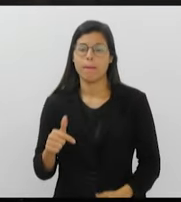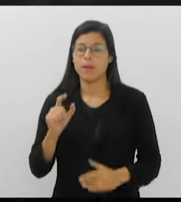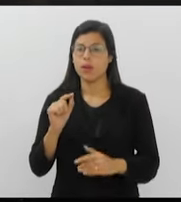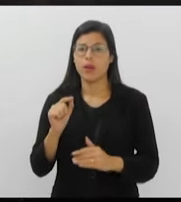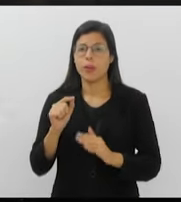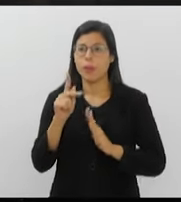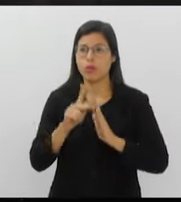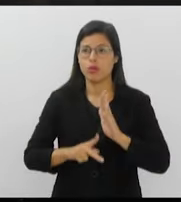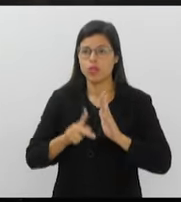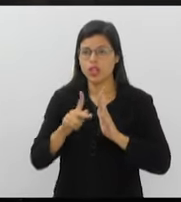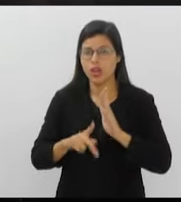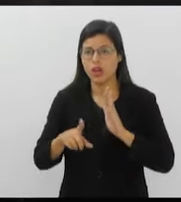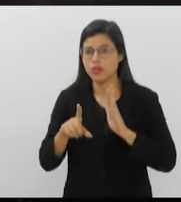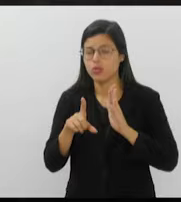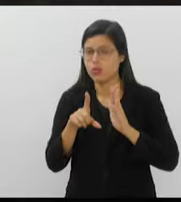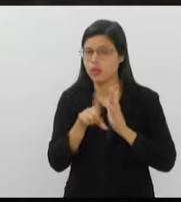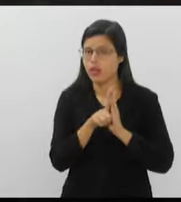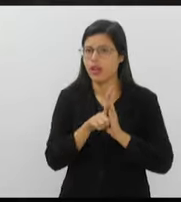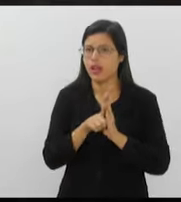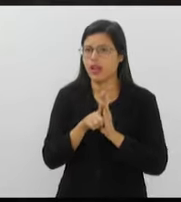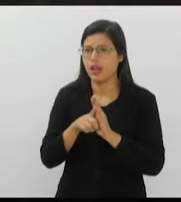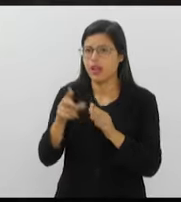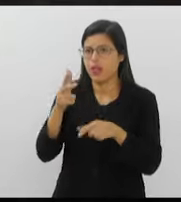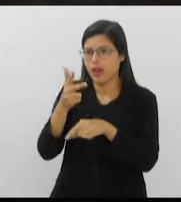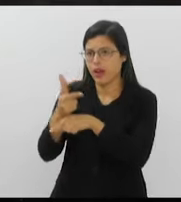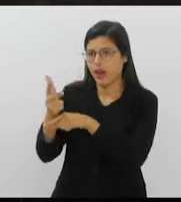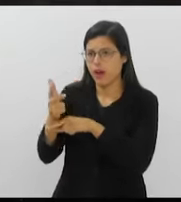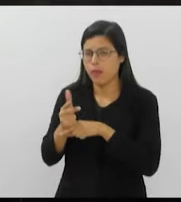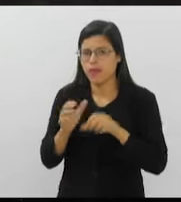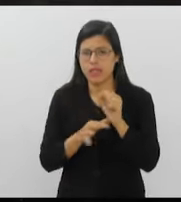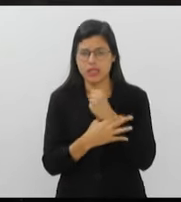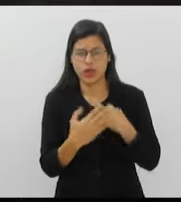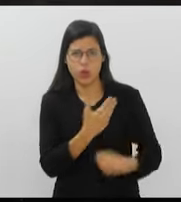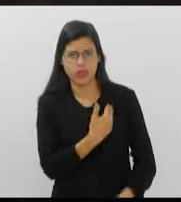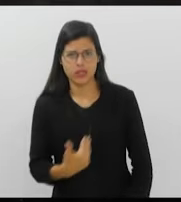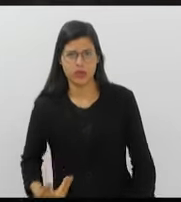das câmeras na segurança pública seja respeitado, manda ofício para o